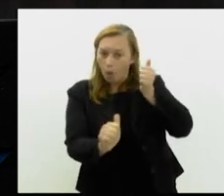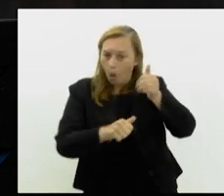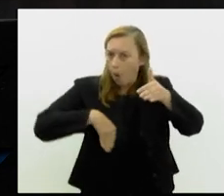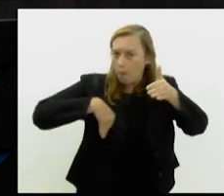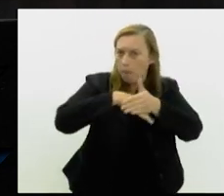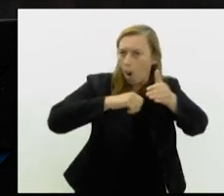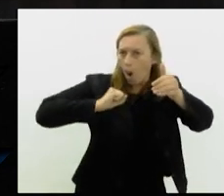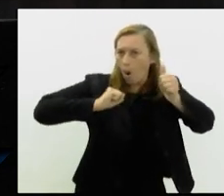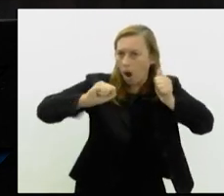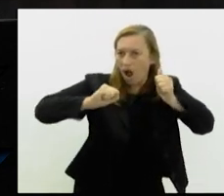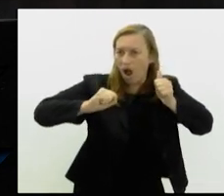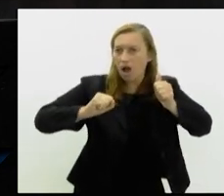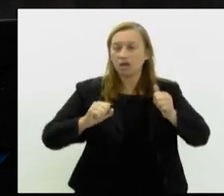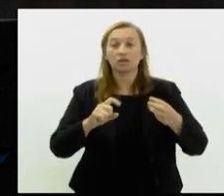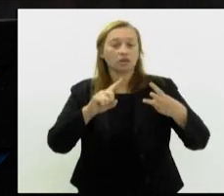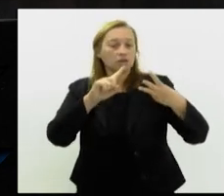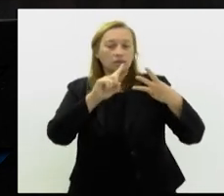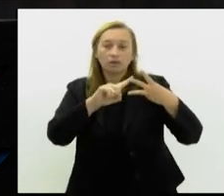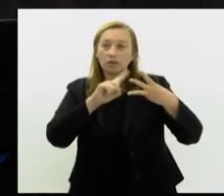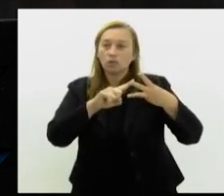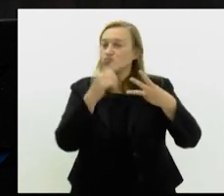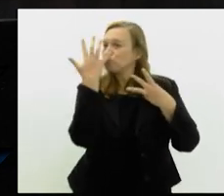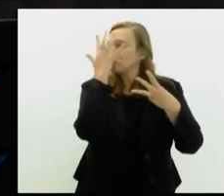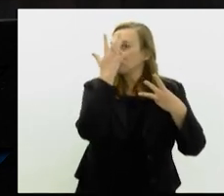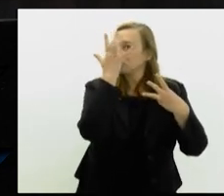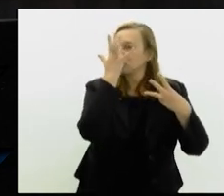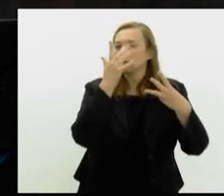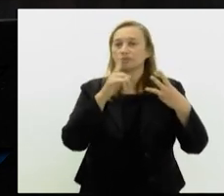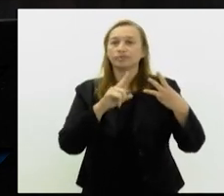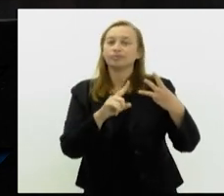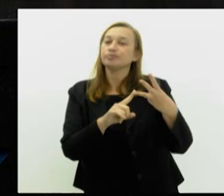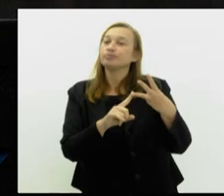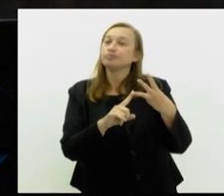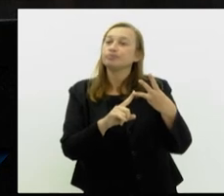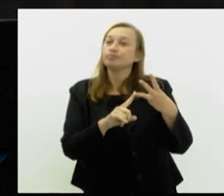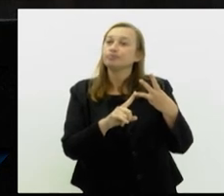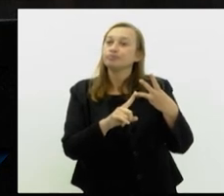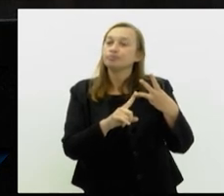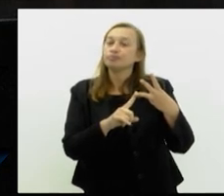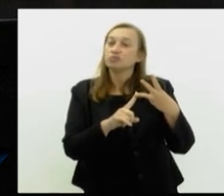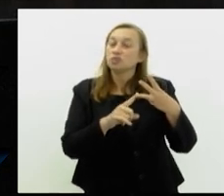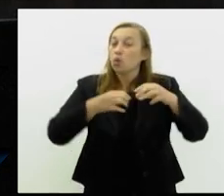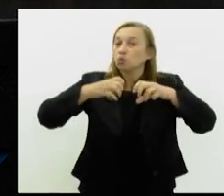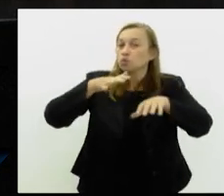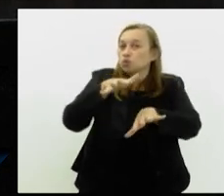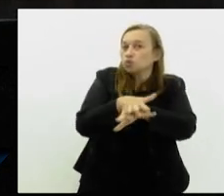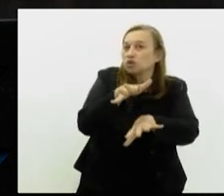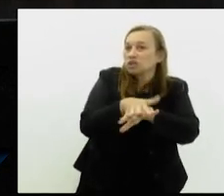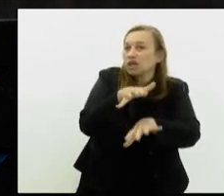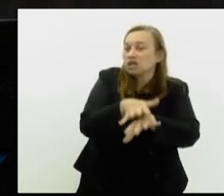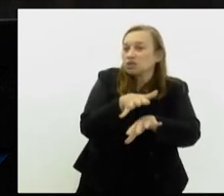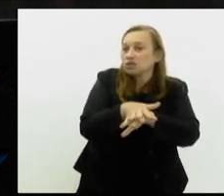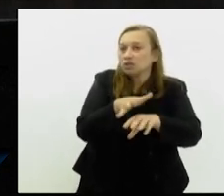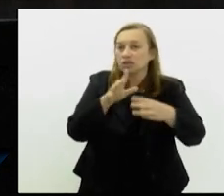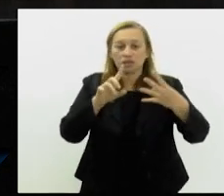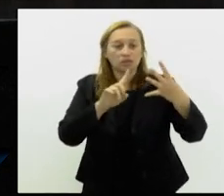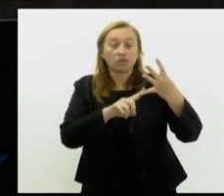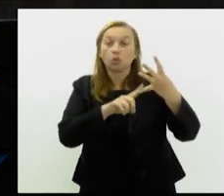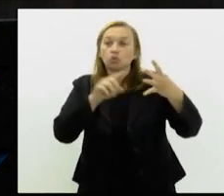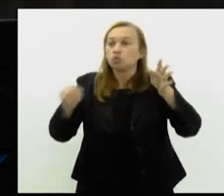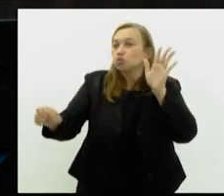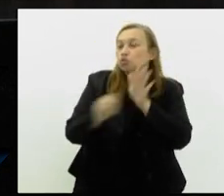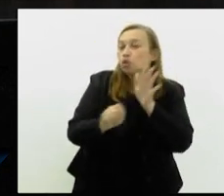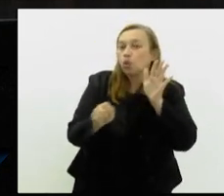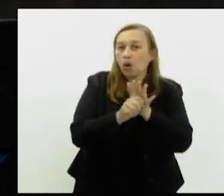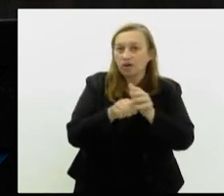Futebol o País do Carnaval o país do sexo e o País das drogas